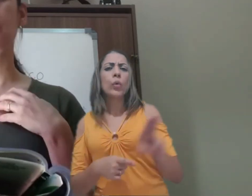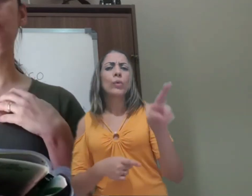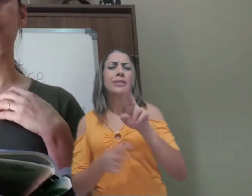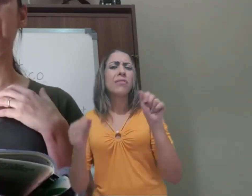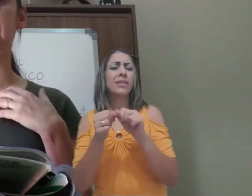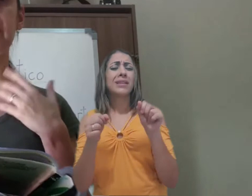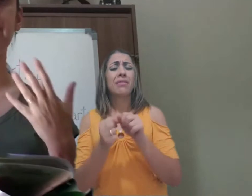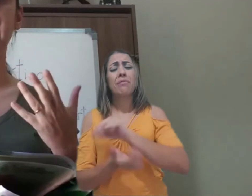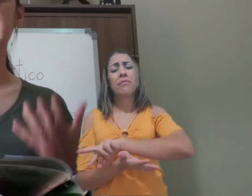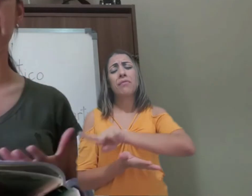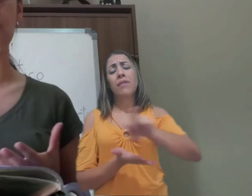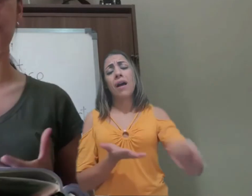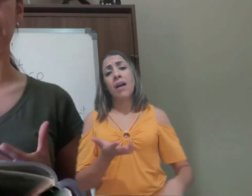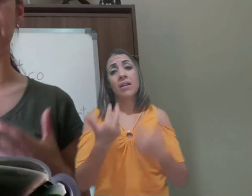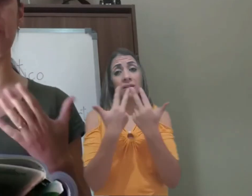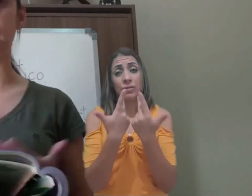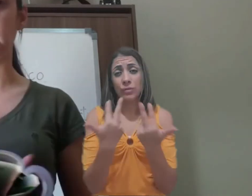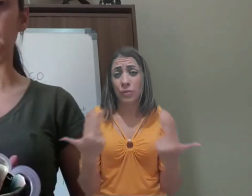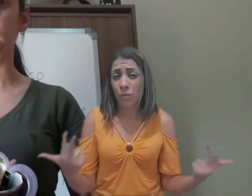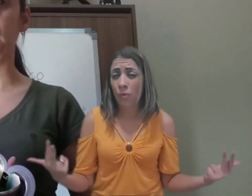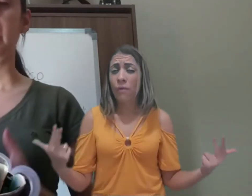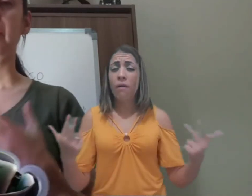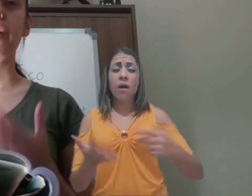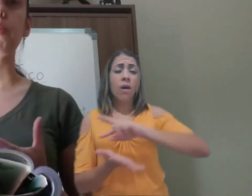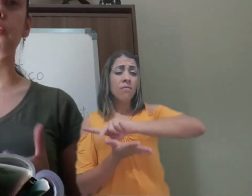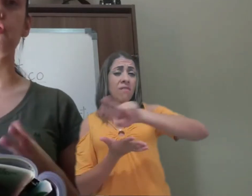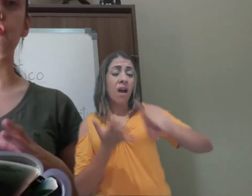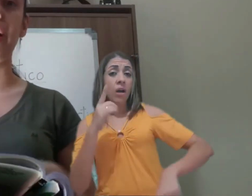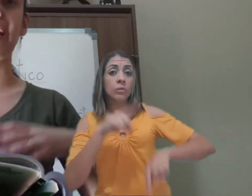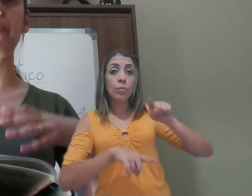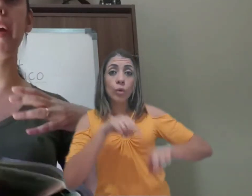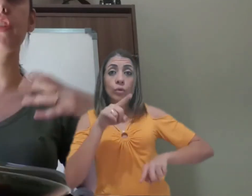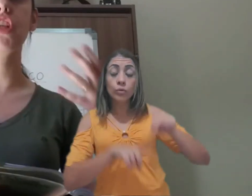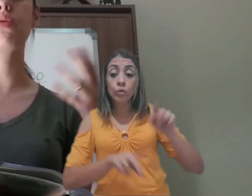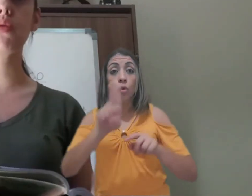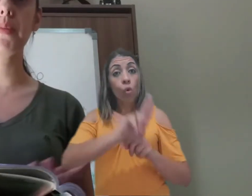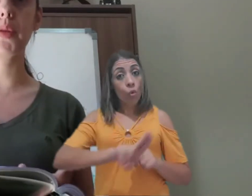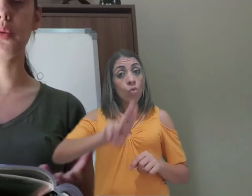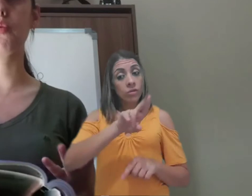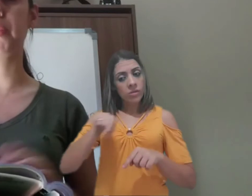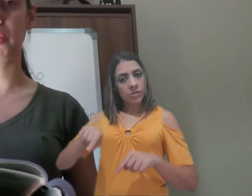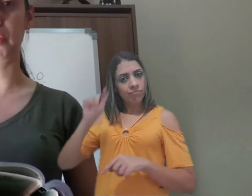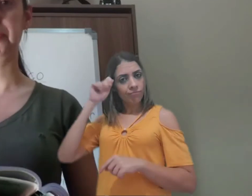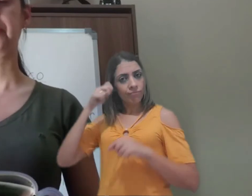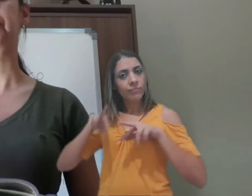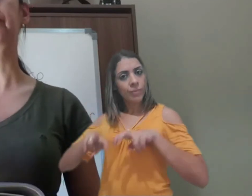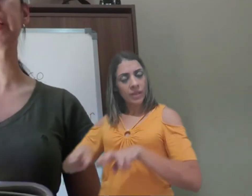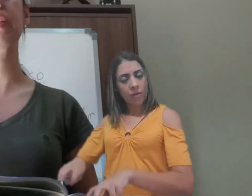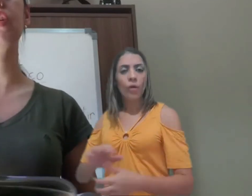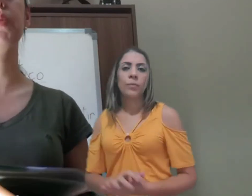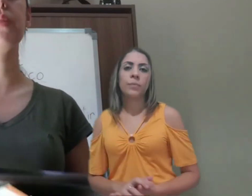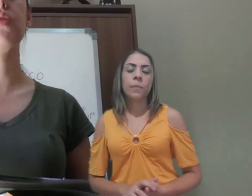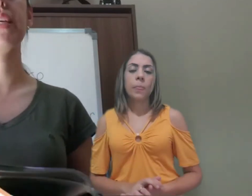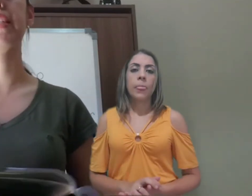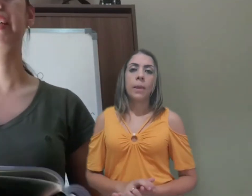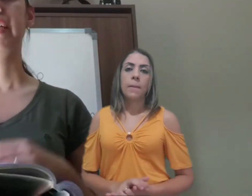utilizado na nossa sociedade para fazer várias coisas, vários produtos. Vários produtos a gente faz a partir dos subprodutos do petróleo. Então,